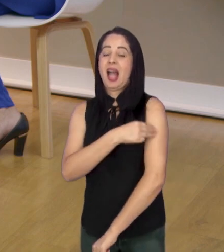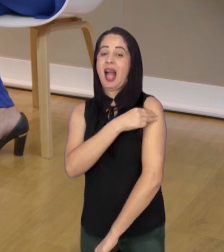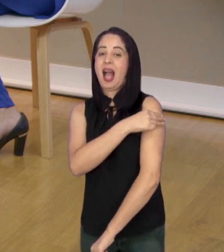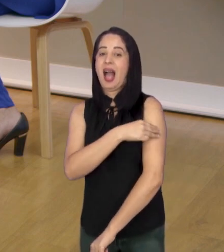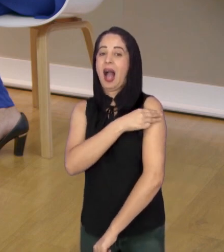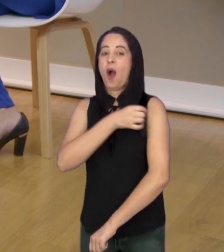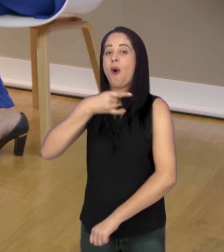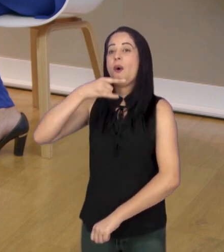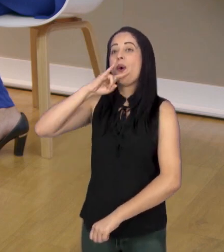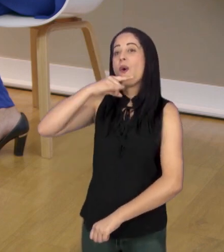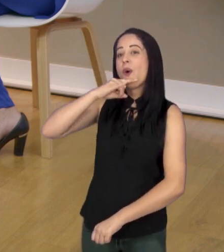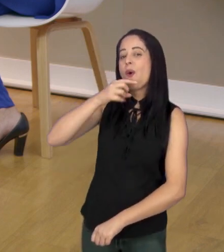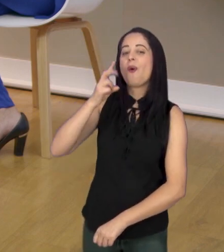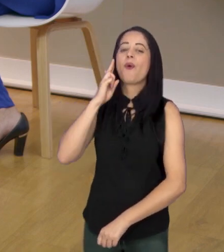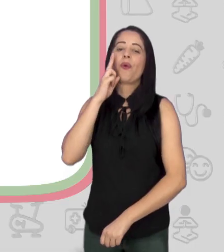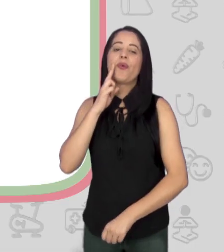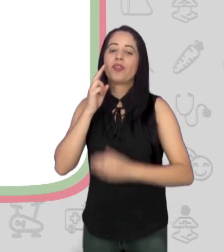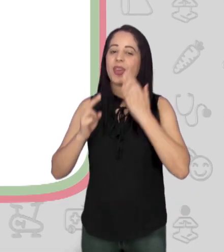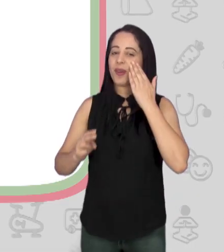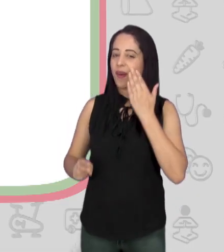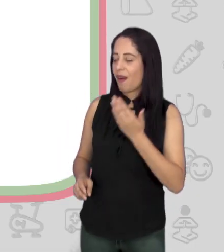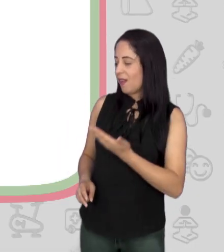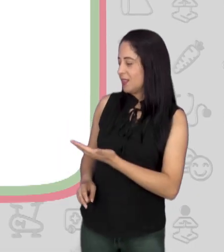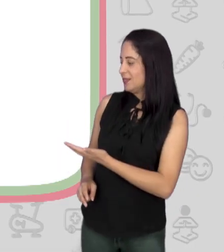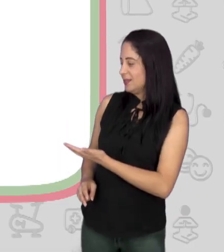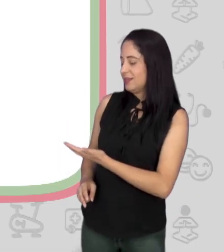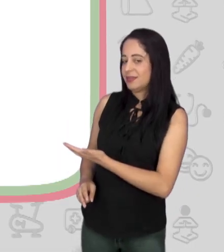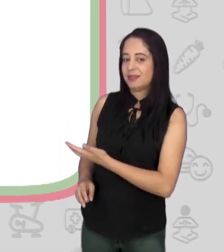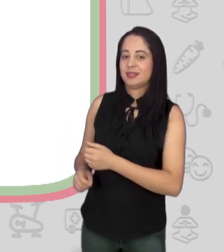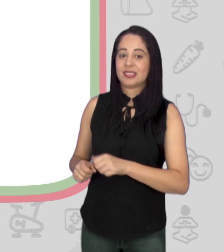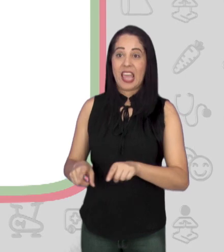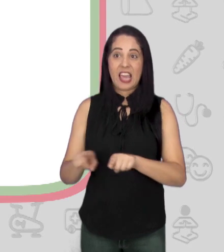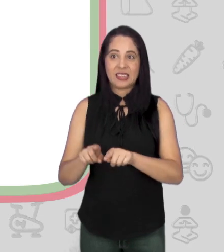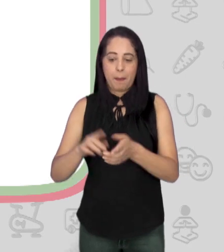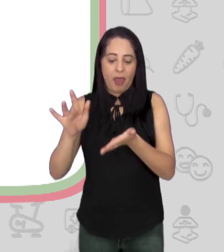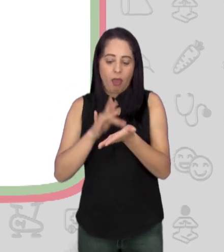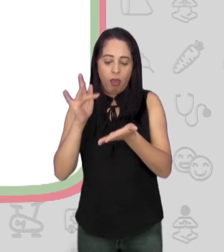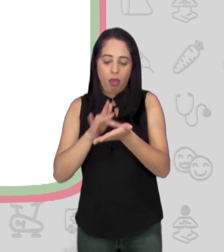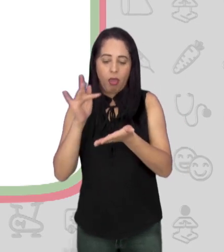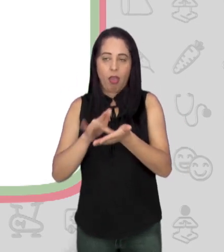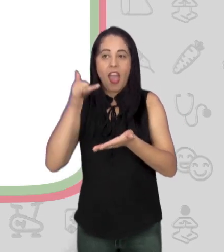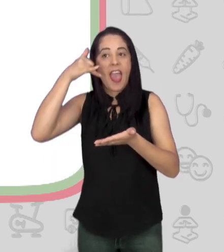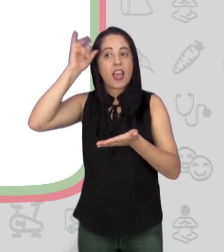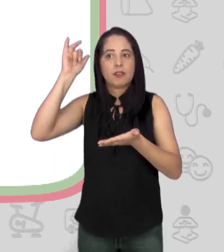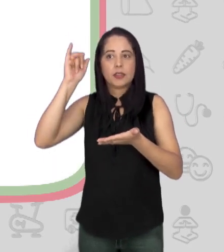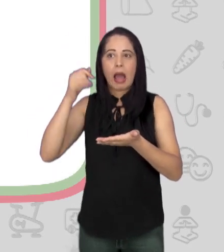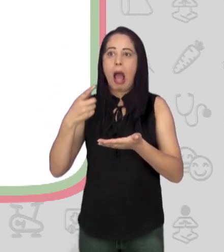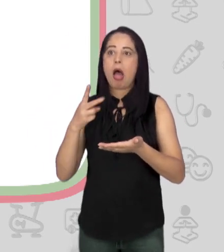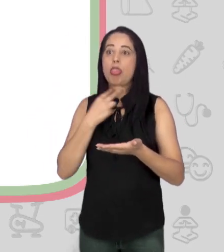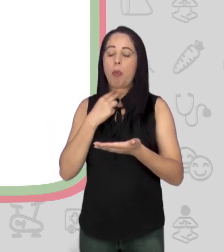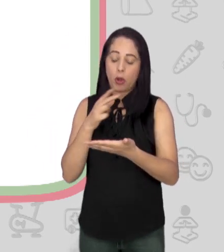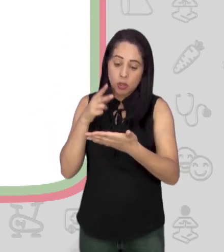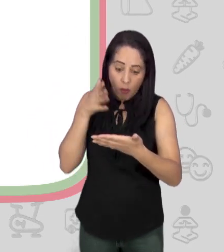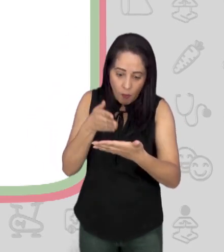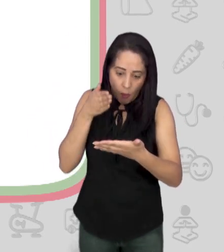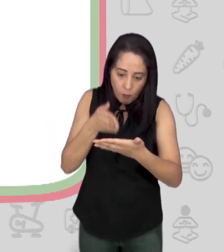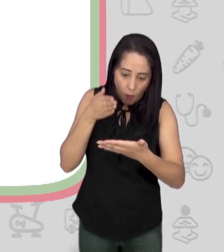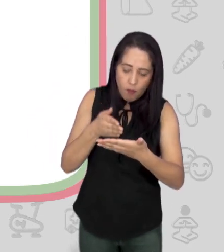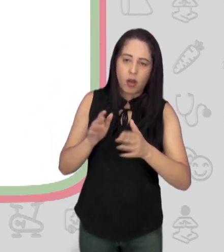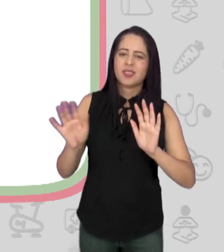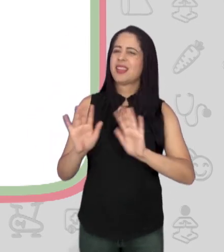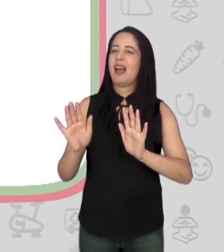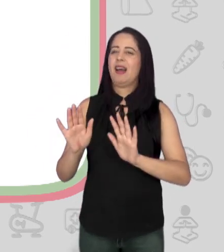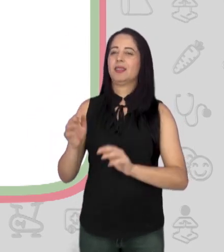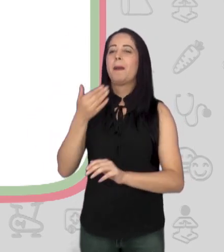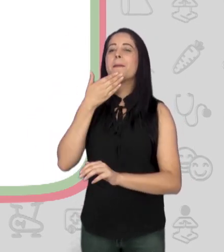e telas com moderação. Quando a gente fala em Isso. telas aqui, a gente está falando de celular, computadores. Isso, ficar muito tempo conectado, né? Vamos para a